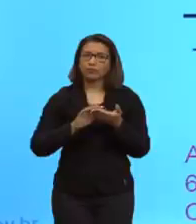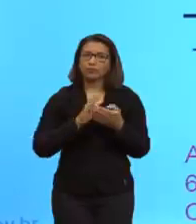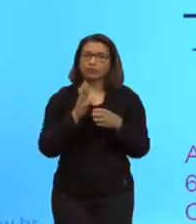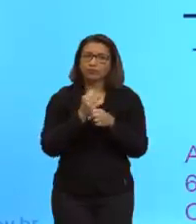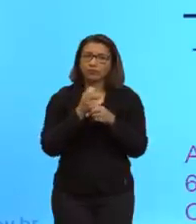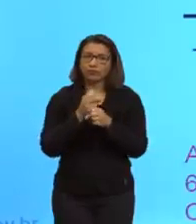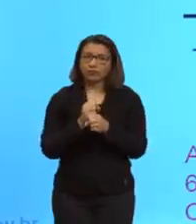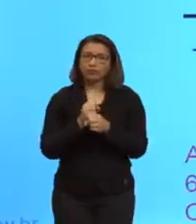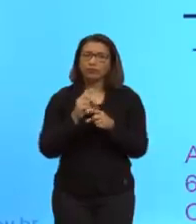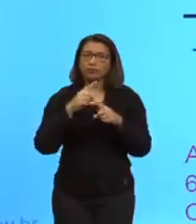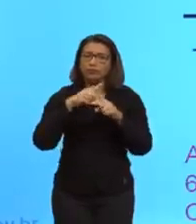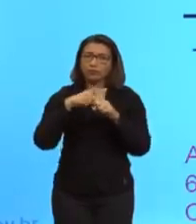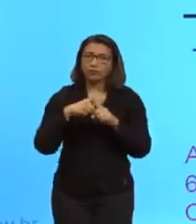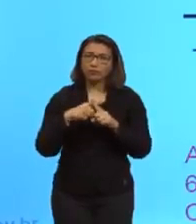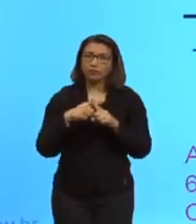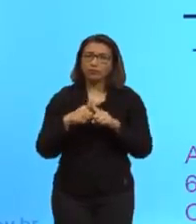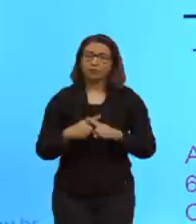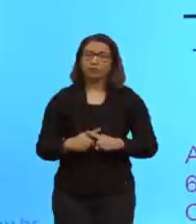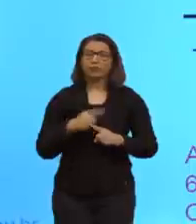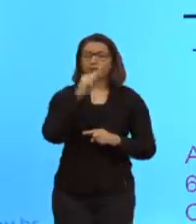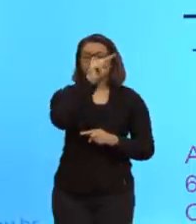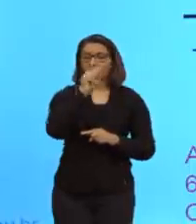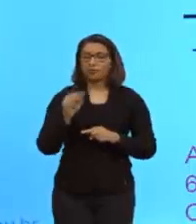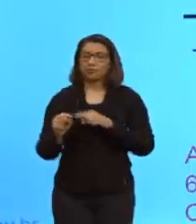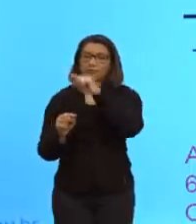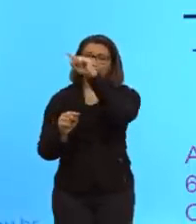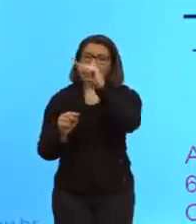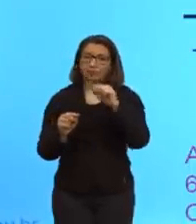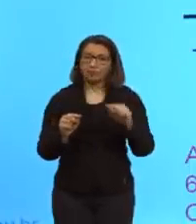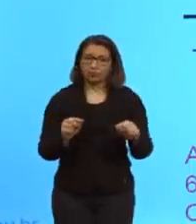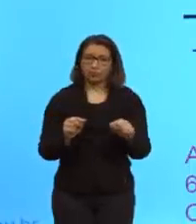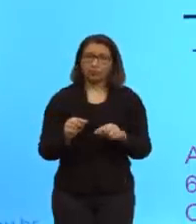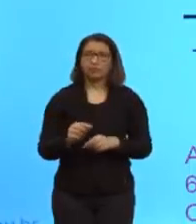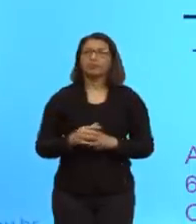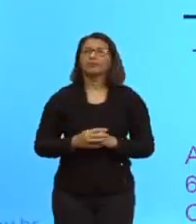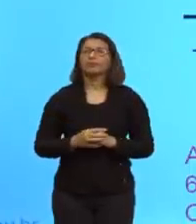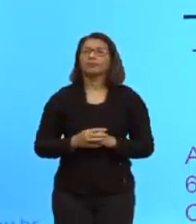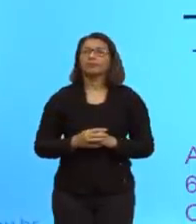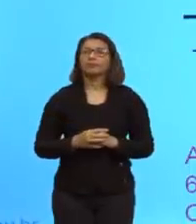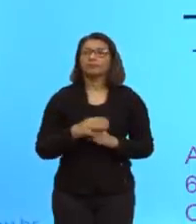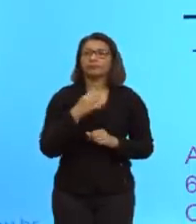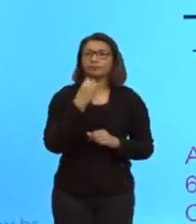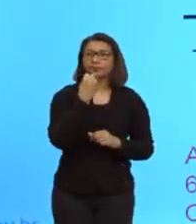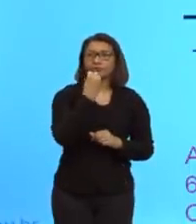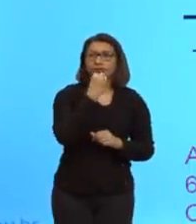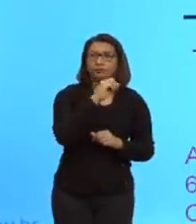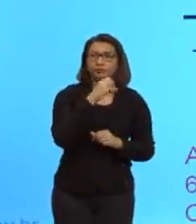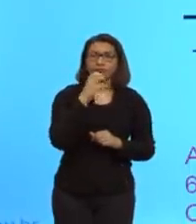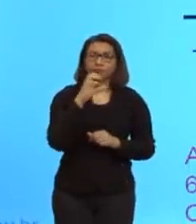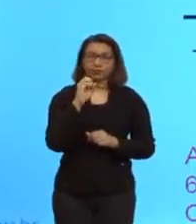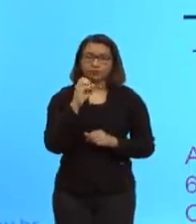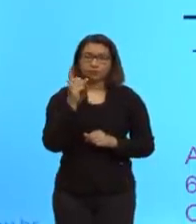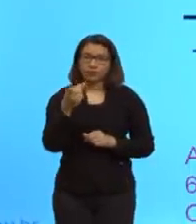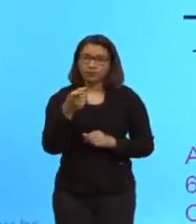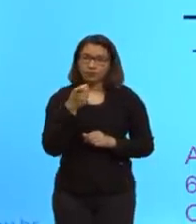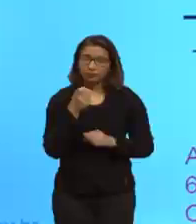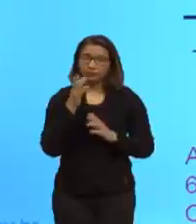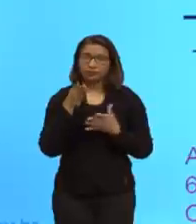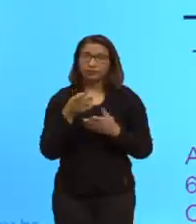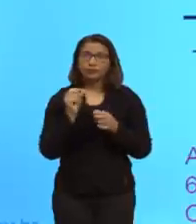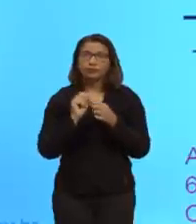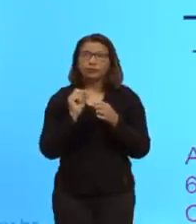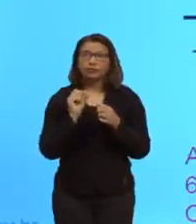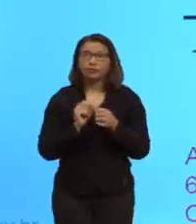extremos. Aqui, 30 mais 50 são 80. 80 que eu já multipliquei por x, 80x, certo?